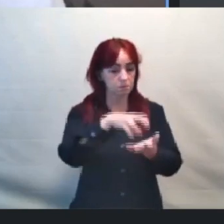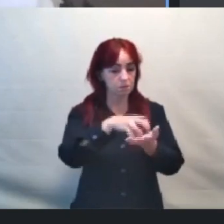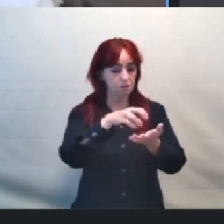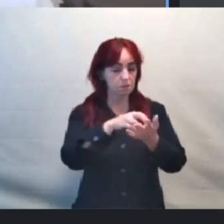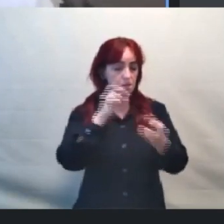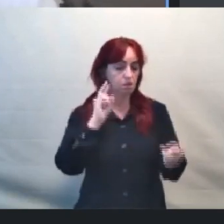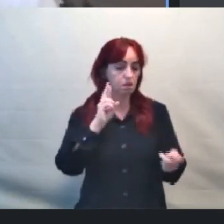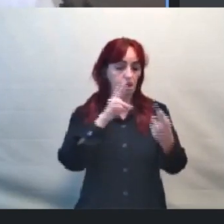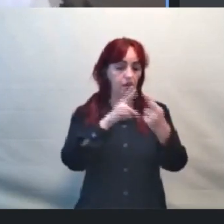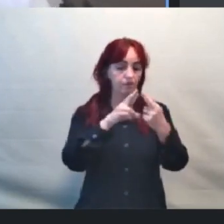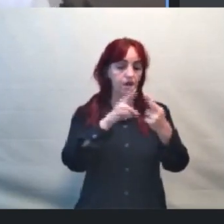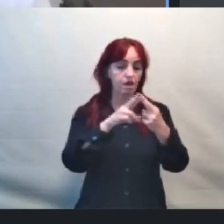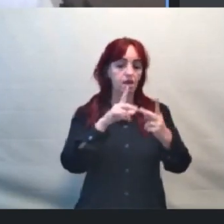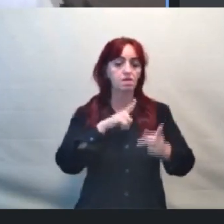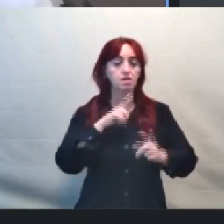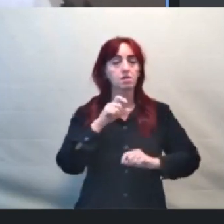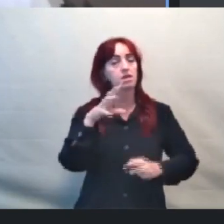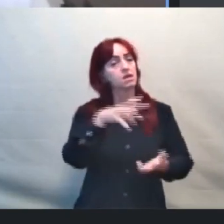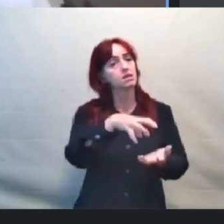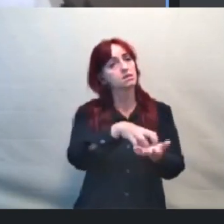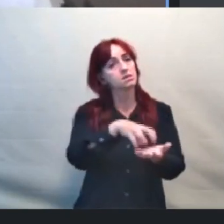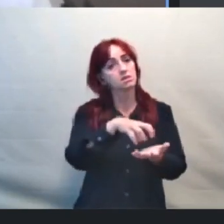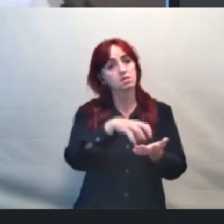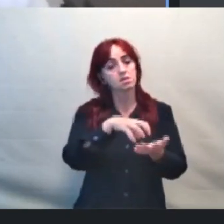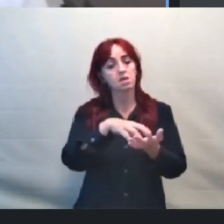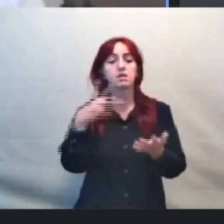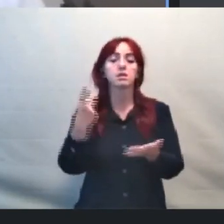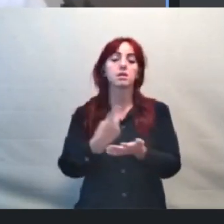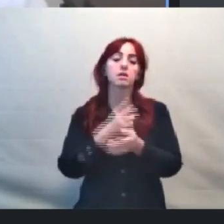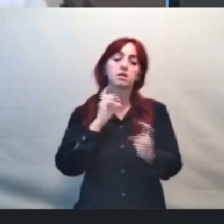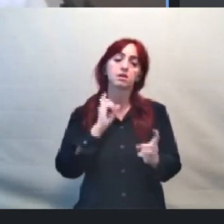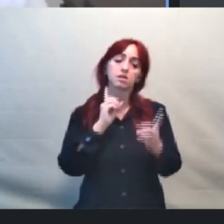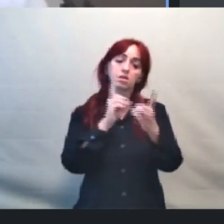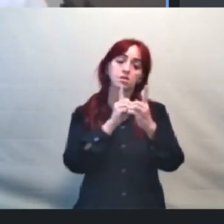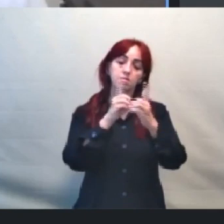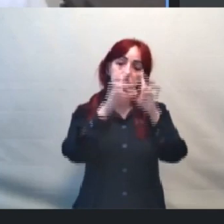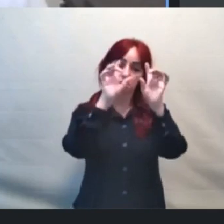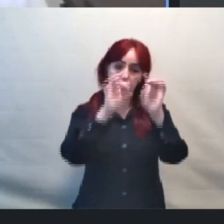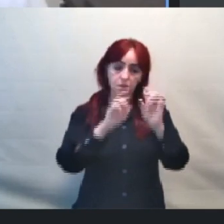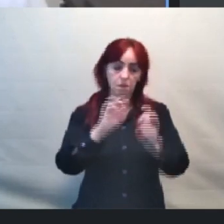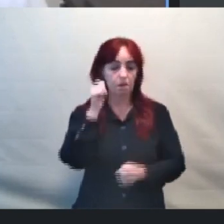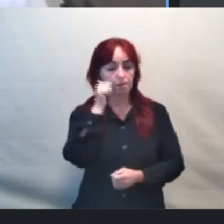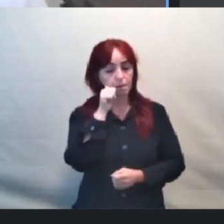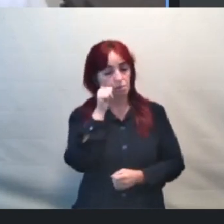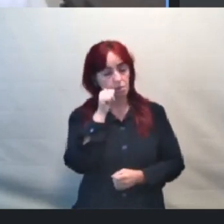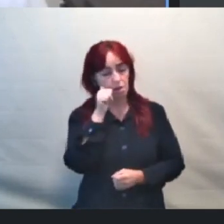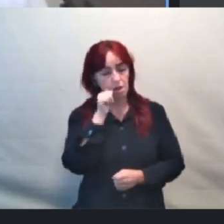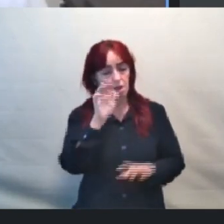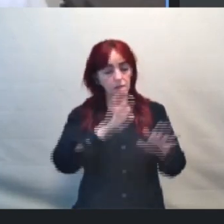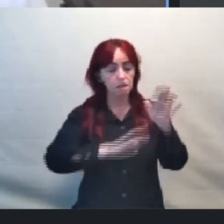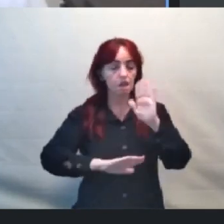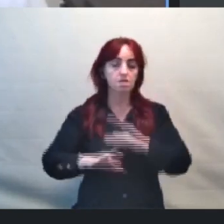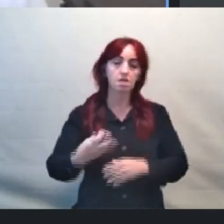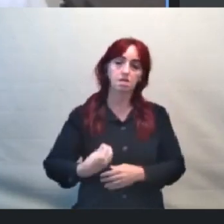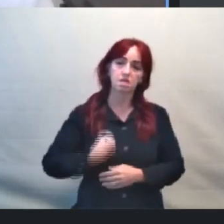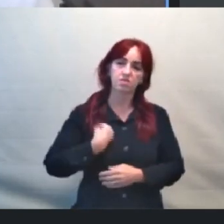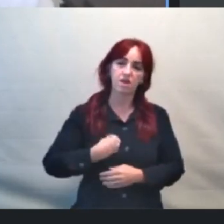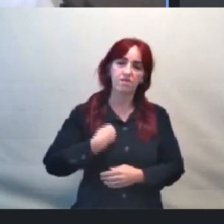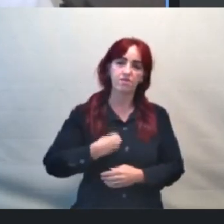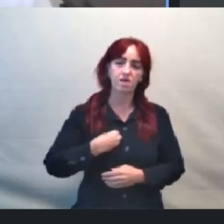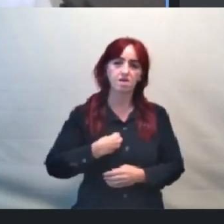alguns centros que realizam atendimentos especializados para mulheres, por exemplo, que vivenciam alguma situação de violência doméstica,